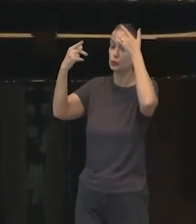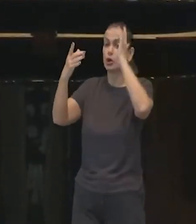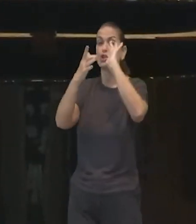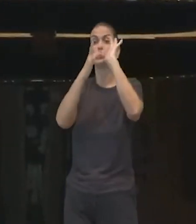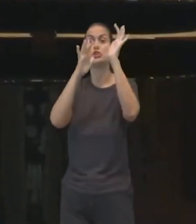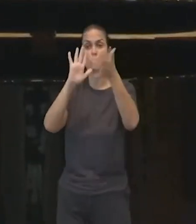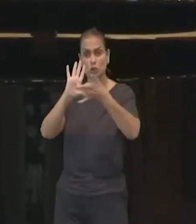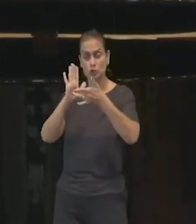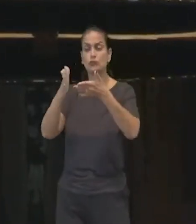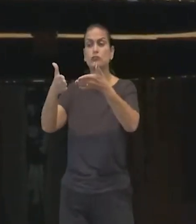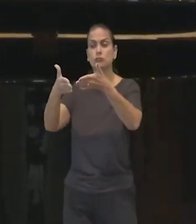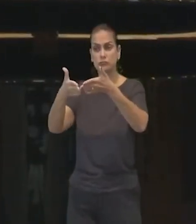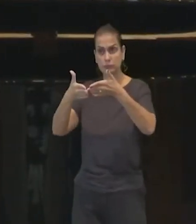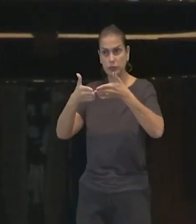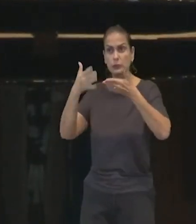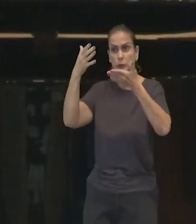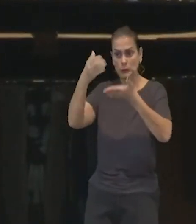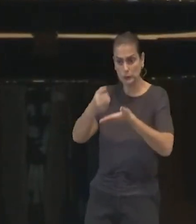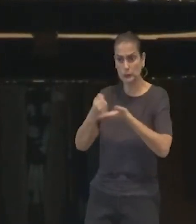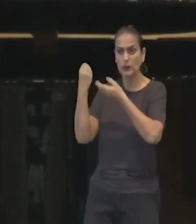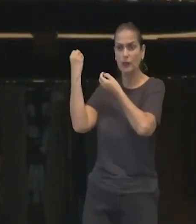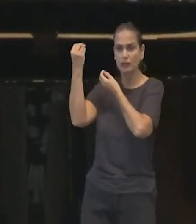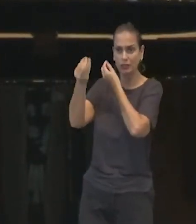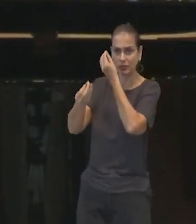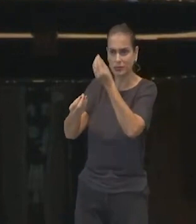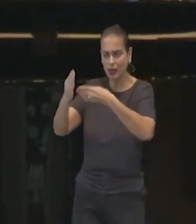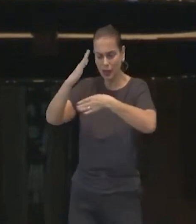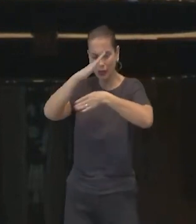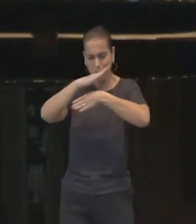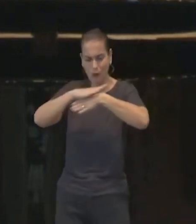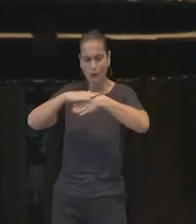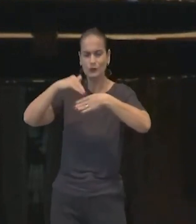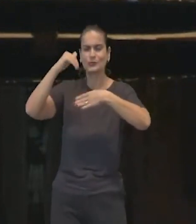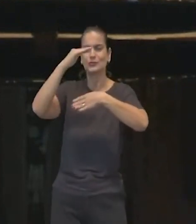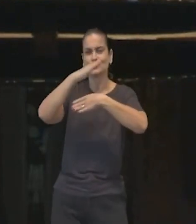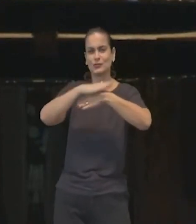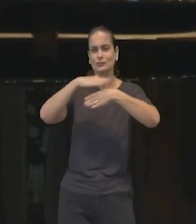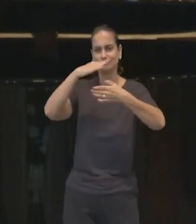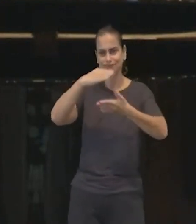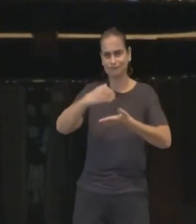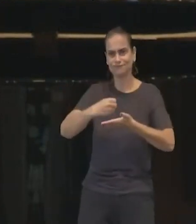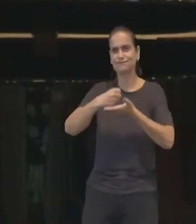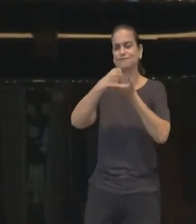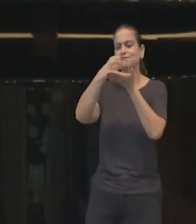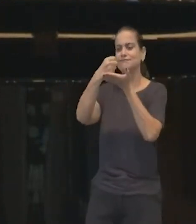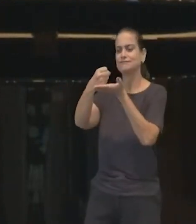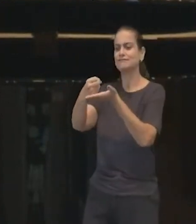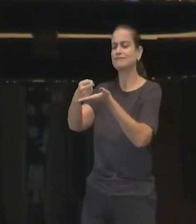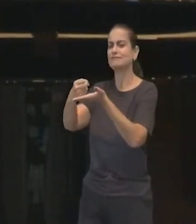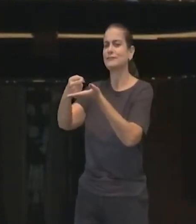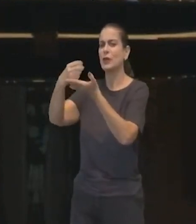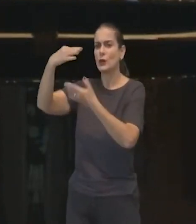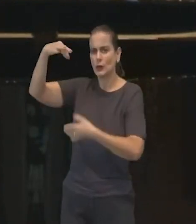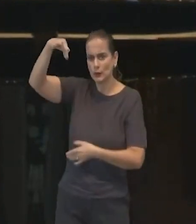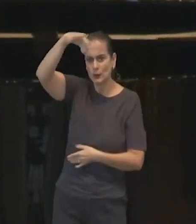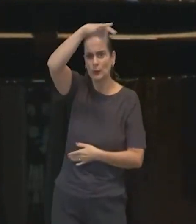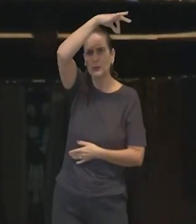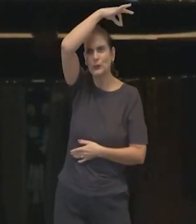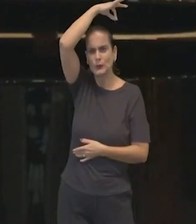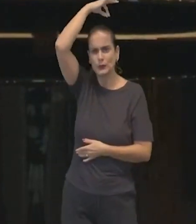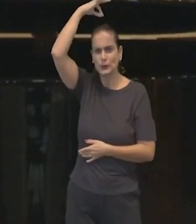ao Pai, e Ele vos dará o Consolador, o Espírito